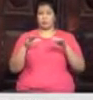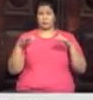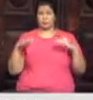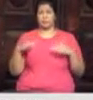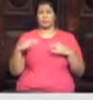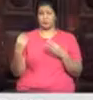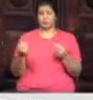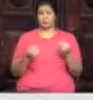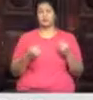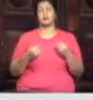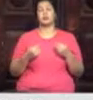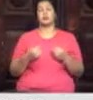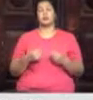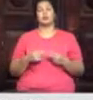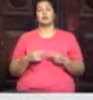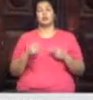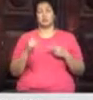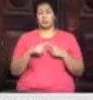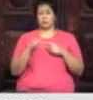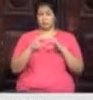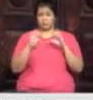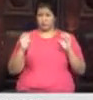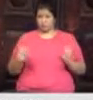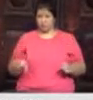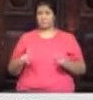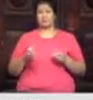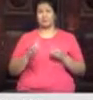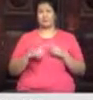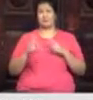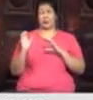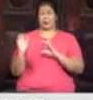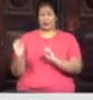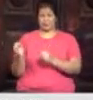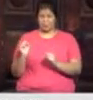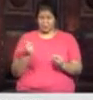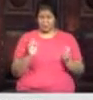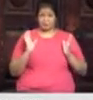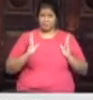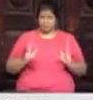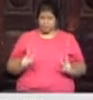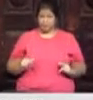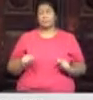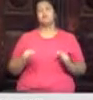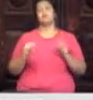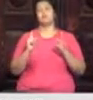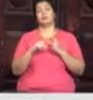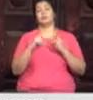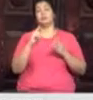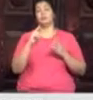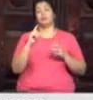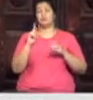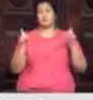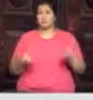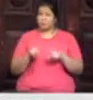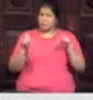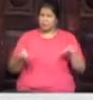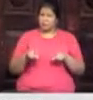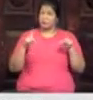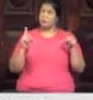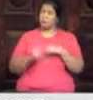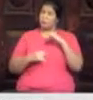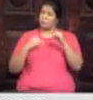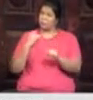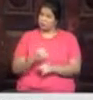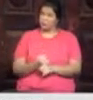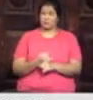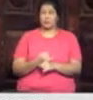os trabalhos hoje mais cedo, de infraestrutura, de limpeza, de informática. O presidente Carlos Bieschowski,